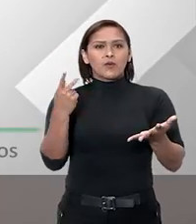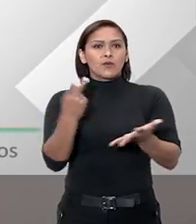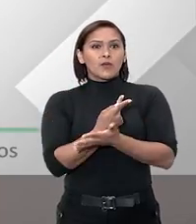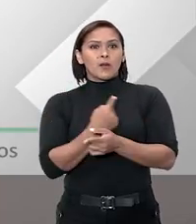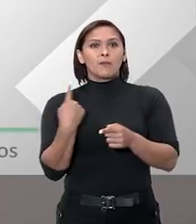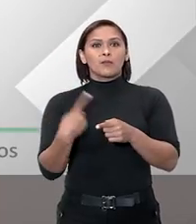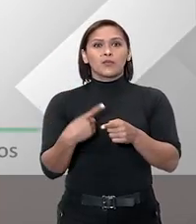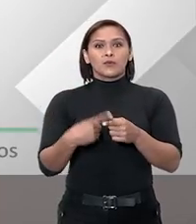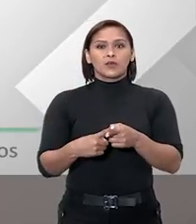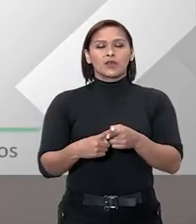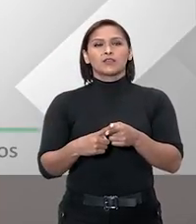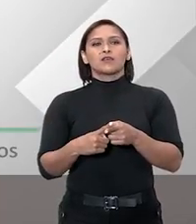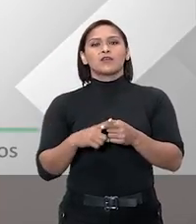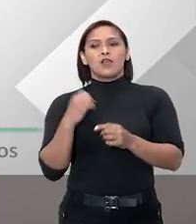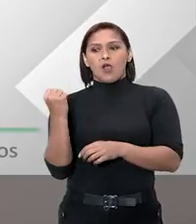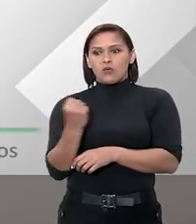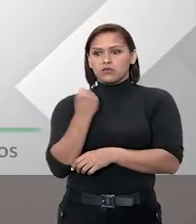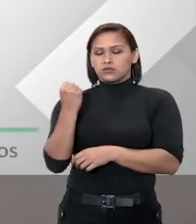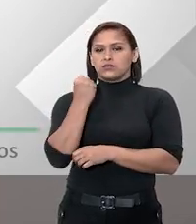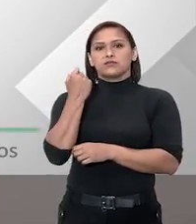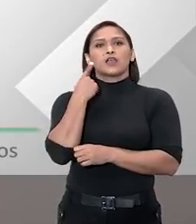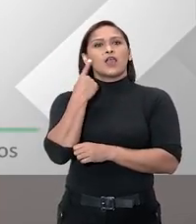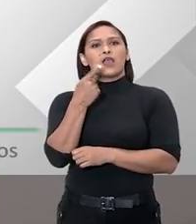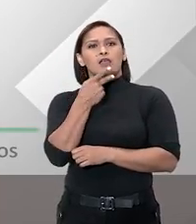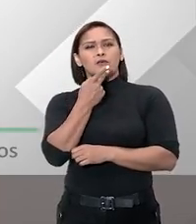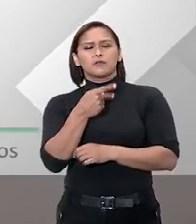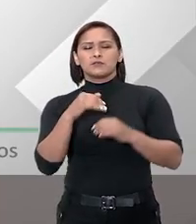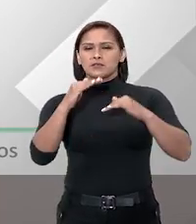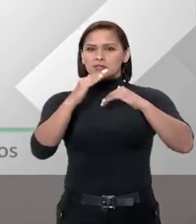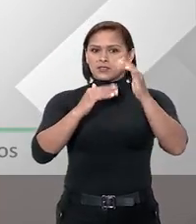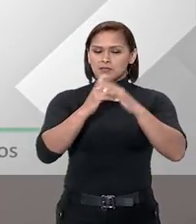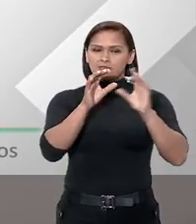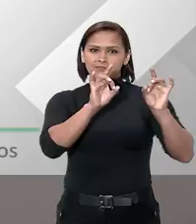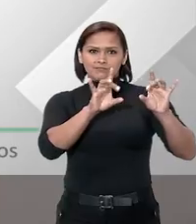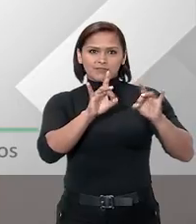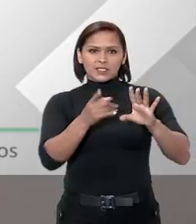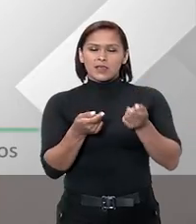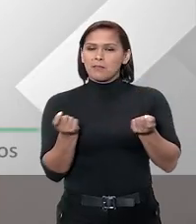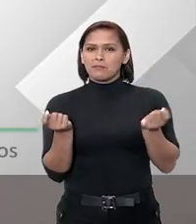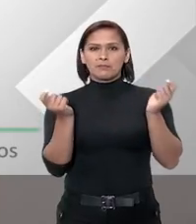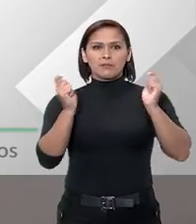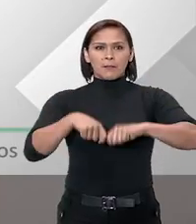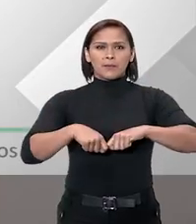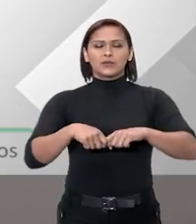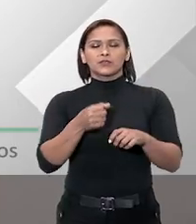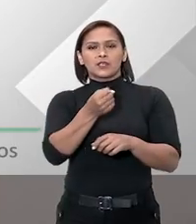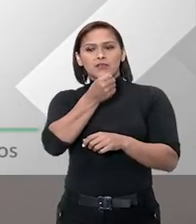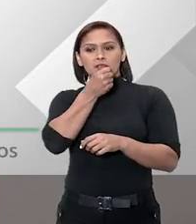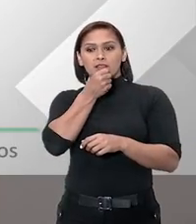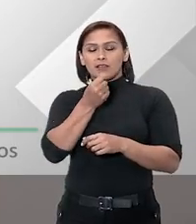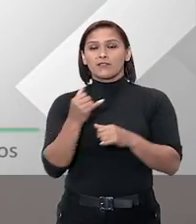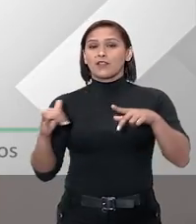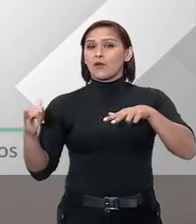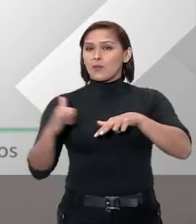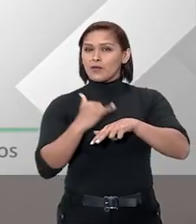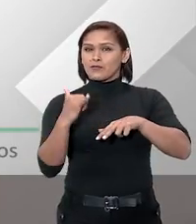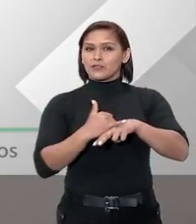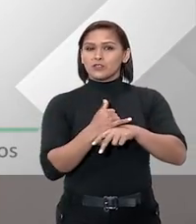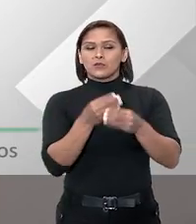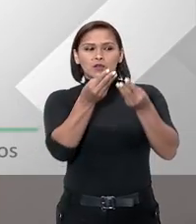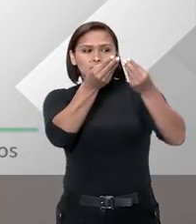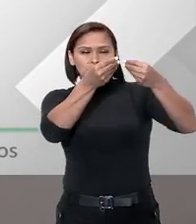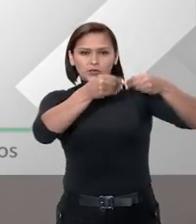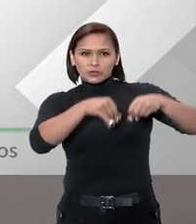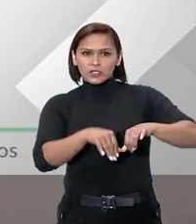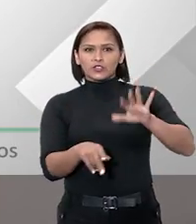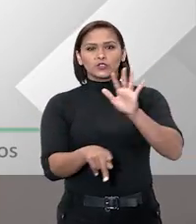por causa da gravidade do trauma, os especialistas envolvidos descartaram a possibilidade de entrevistar uma vítima em razão dos